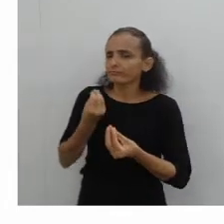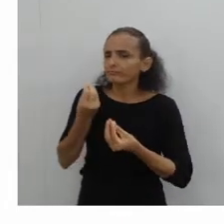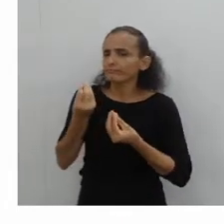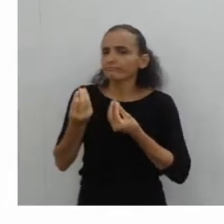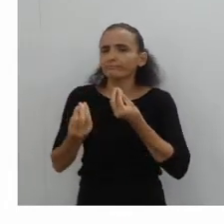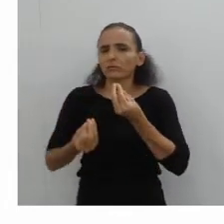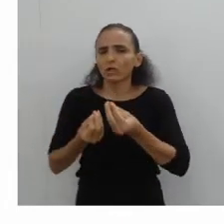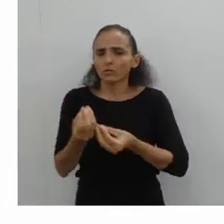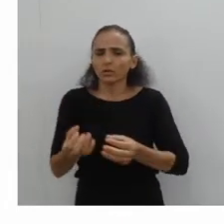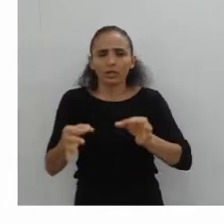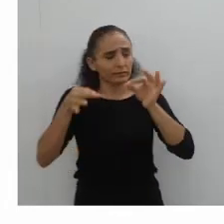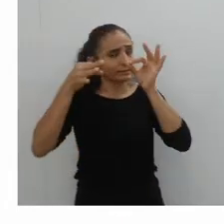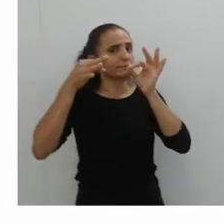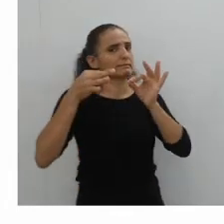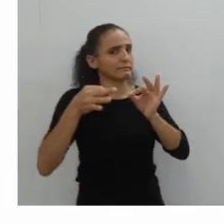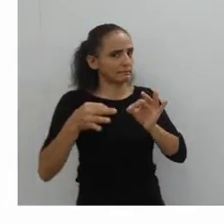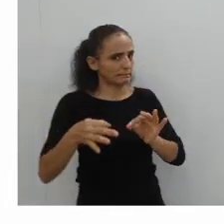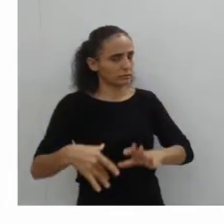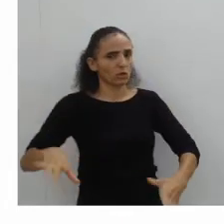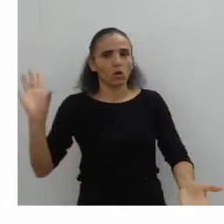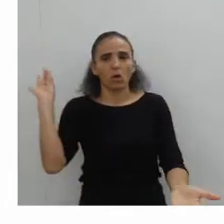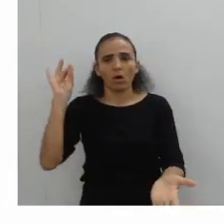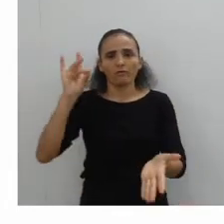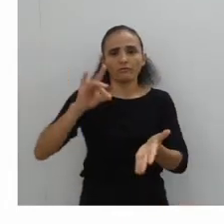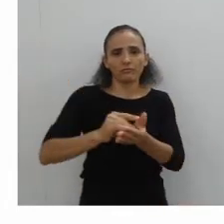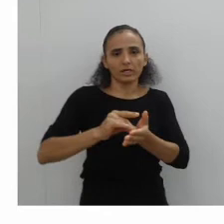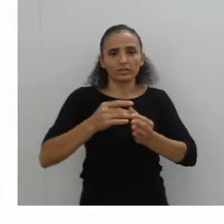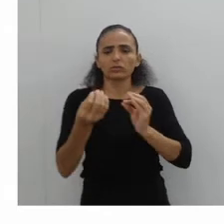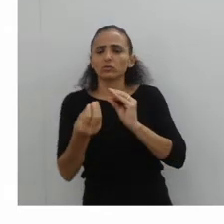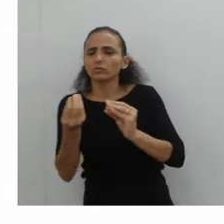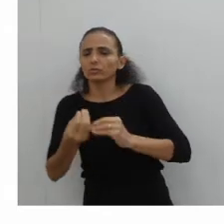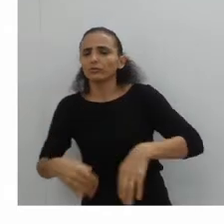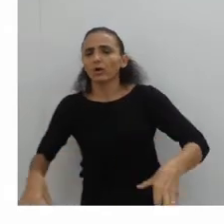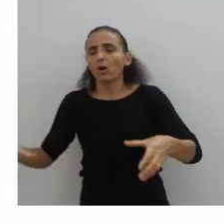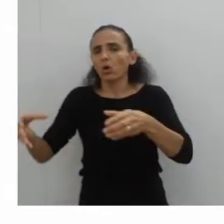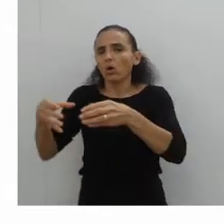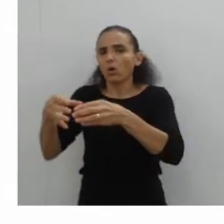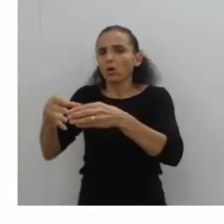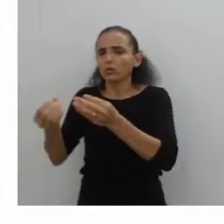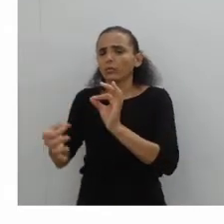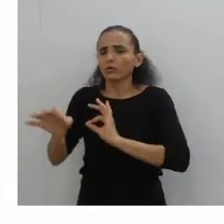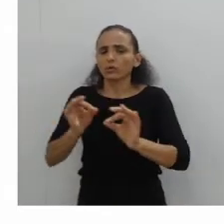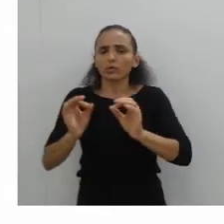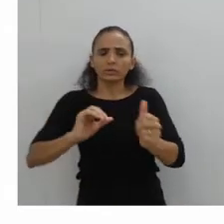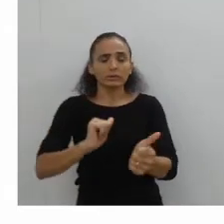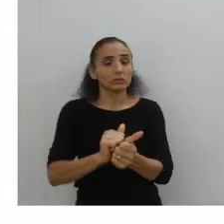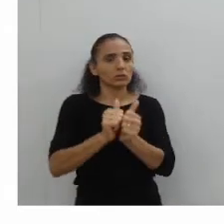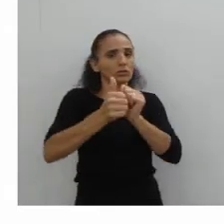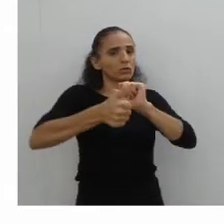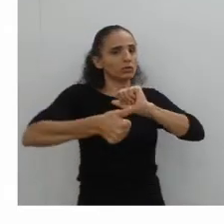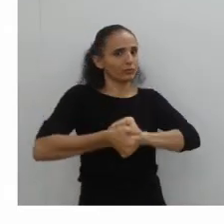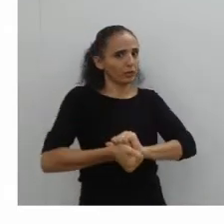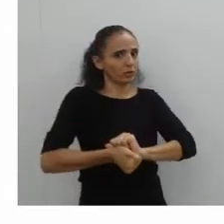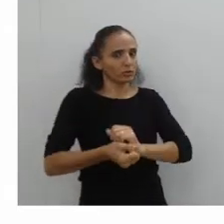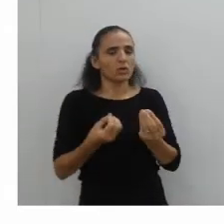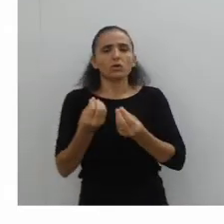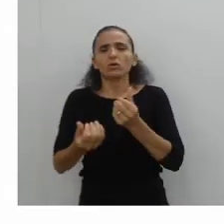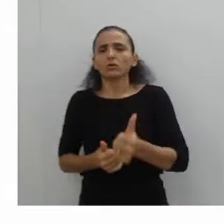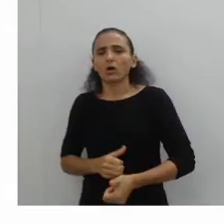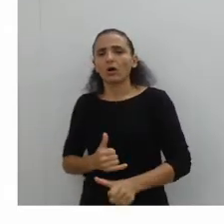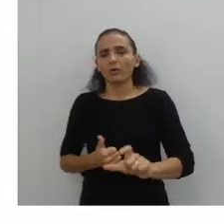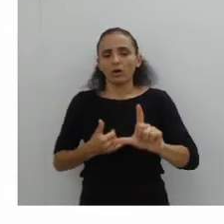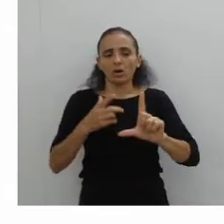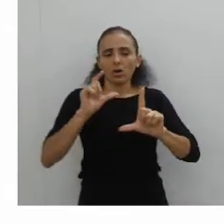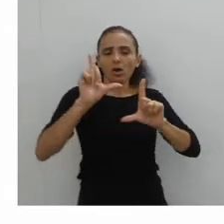Elas vêm prontas, vamos dizer assim, pelas instituições que regem, que organizam o esporte, tá bom? O jogo ele permite